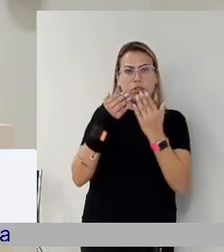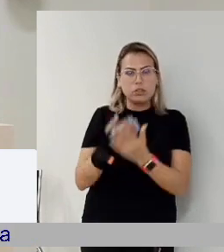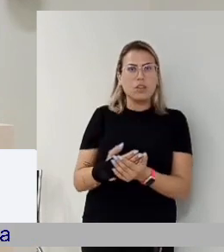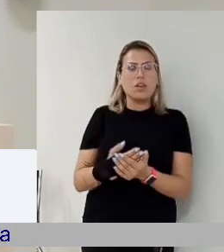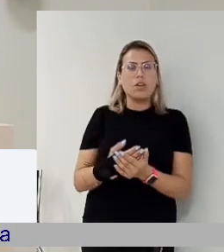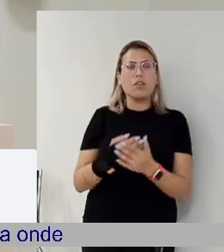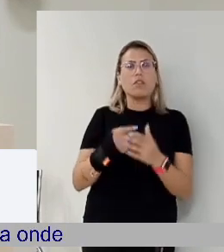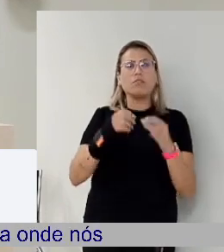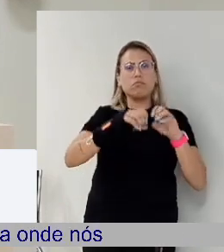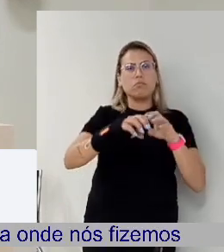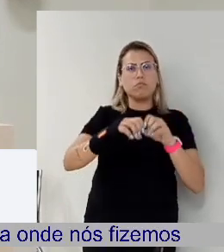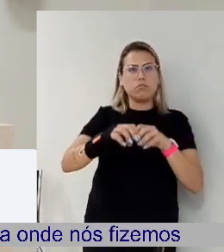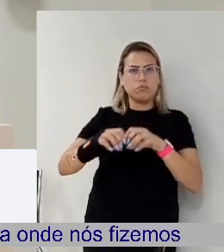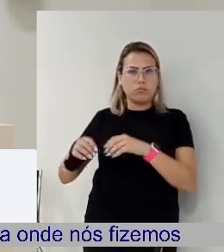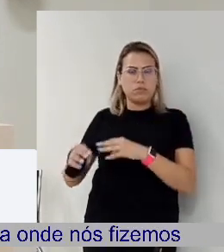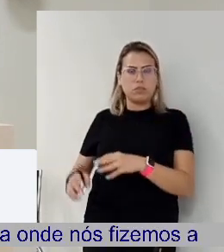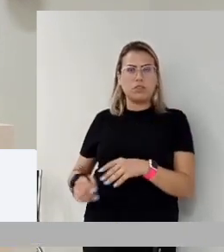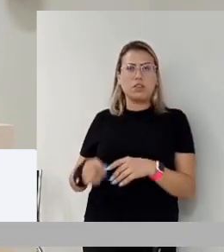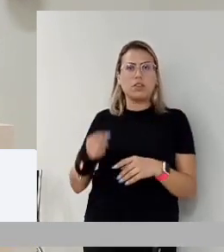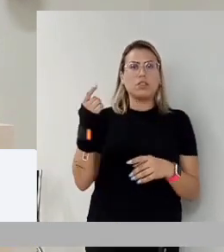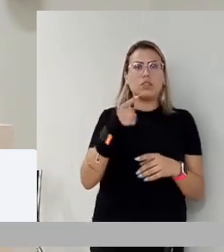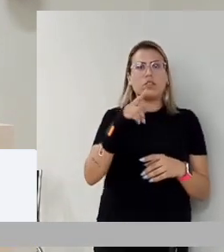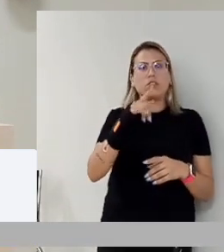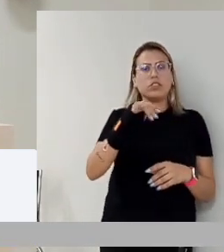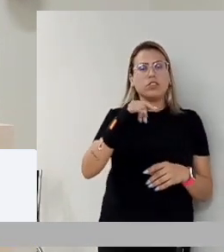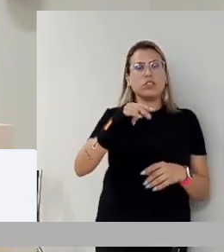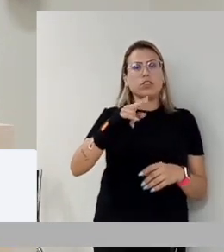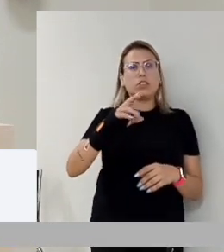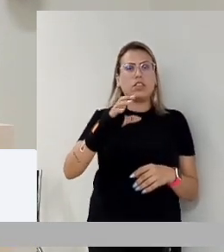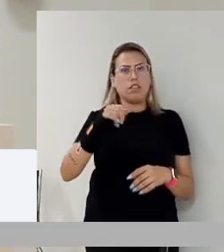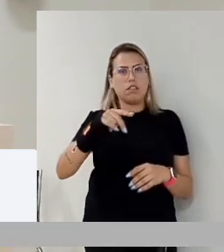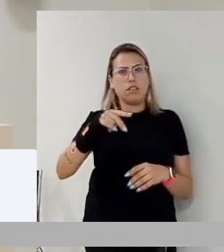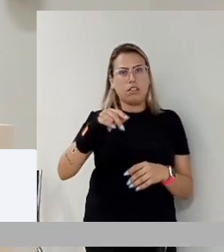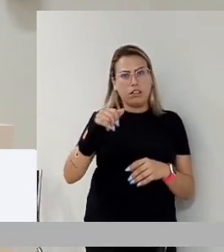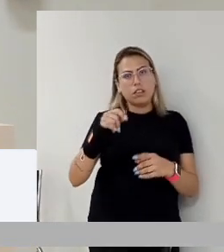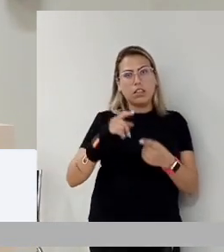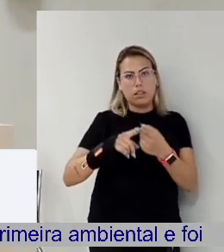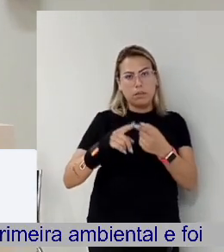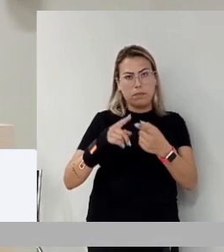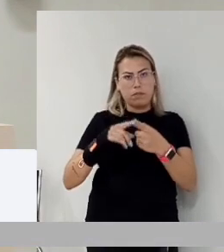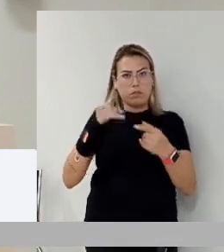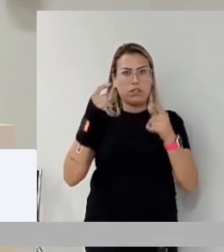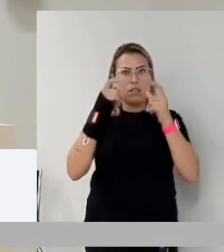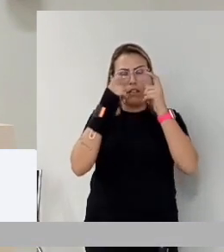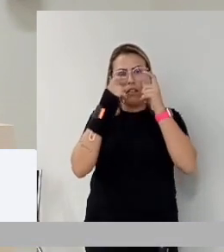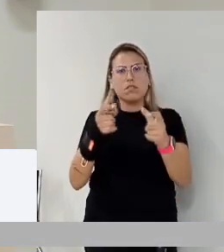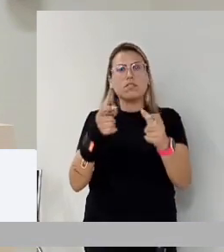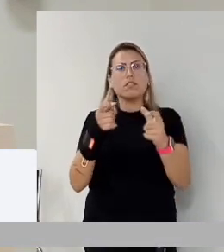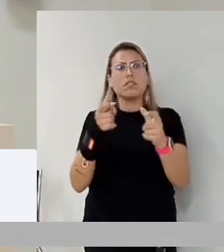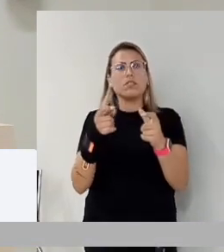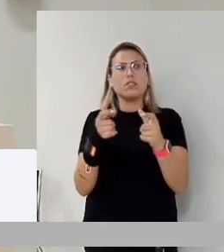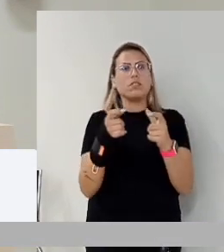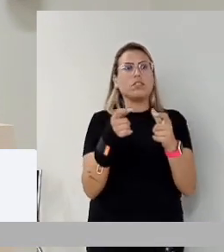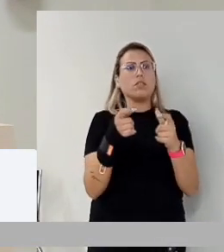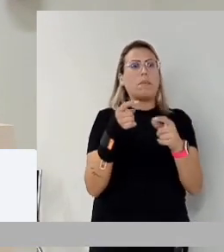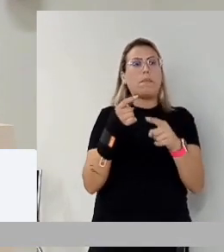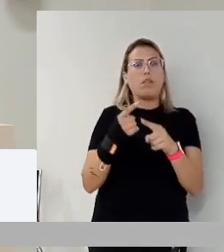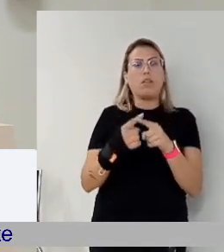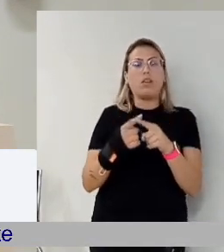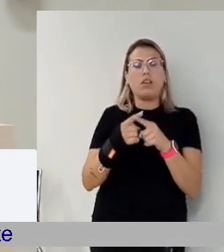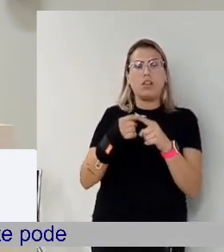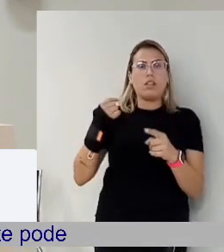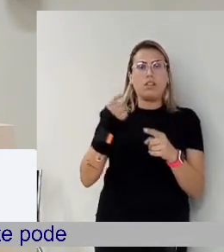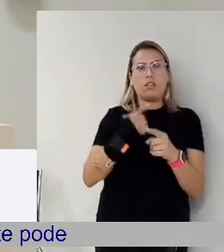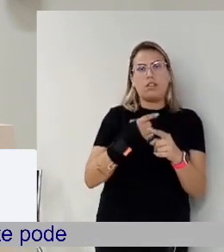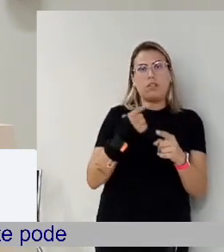onde nós fizemos uma a primeira gicana ambiental e foi bem interessante até porque a gente pode